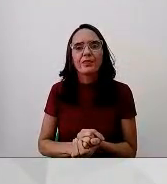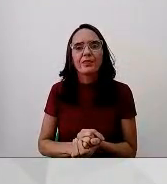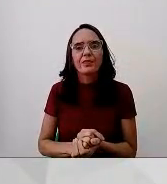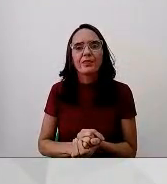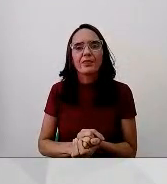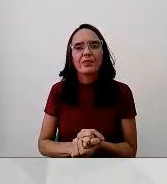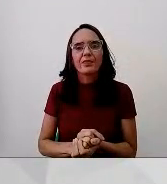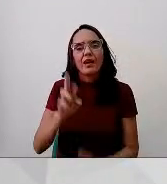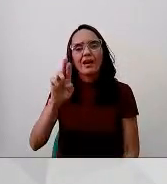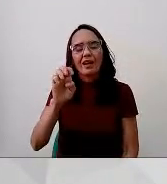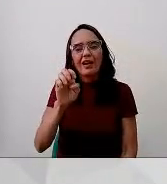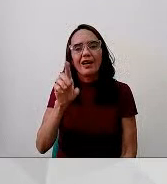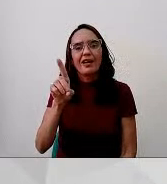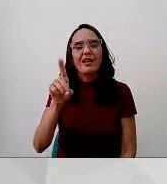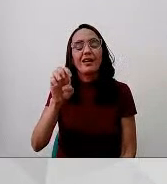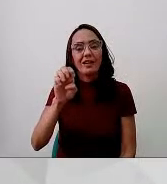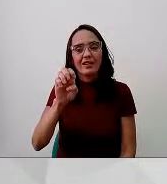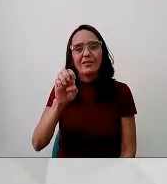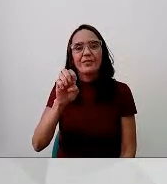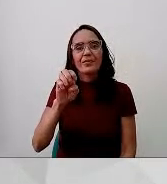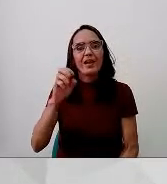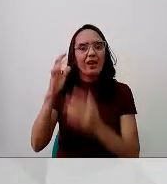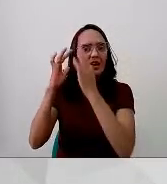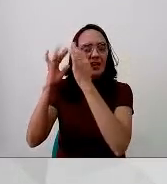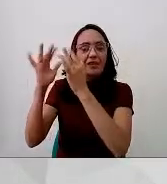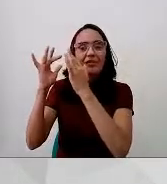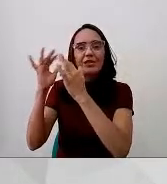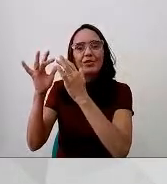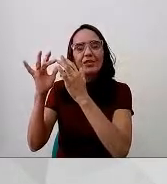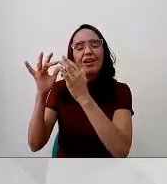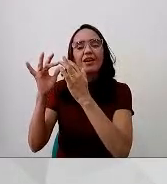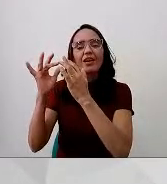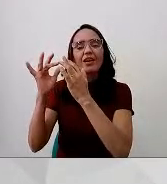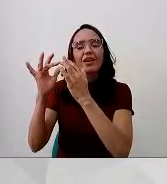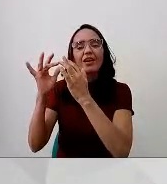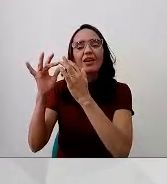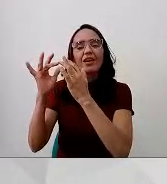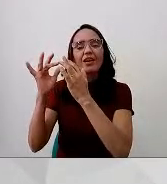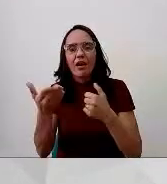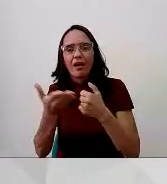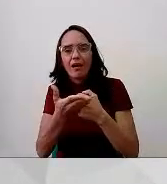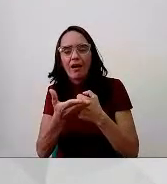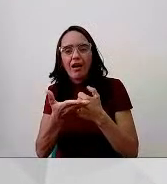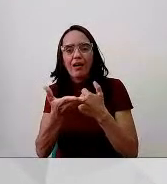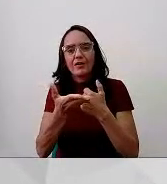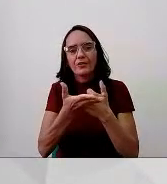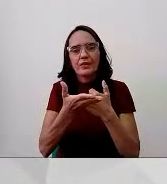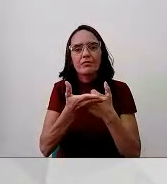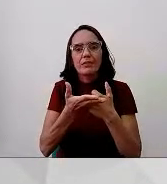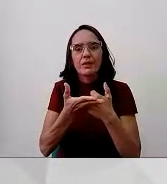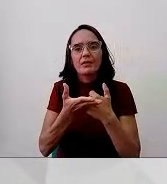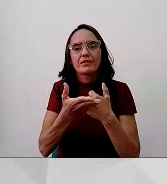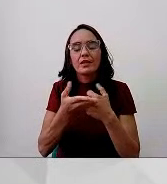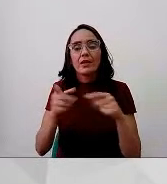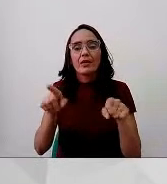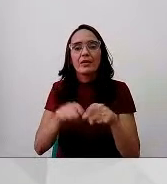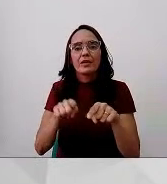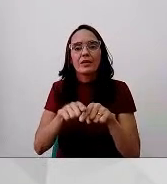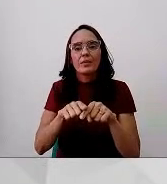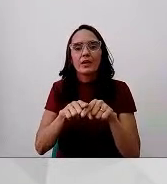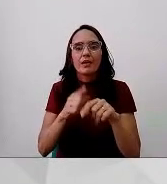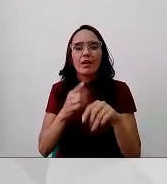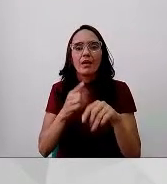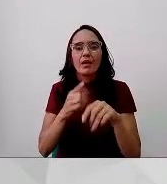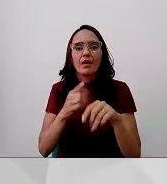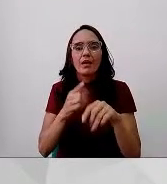artificiais com mais de uma camada, né, intermediária. Então, tem um sinal de entrada, tem um camada de saída e tem aqui